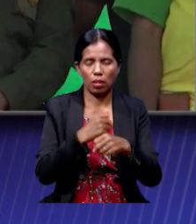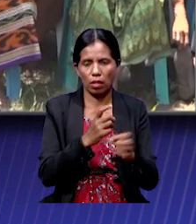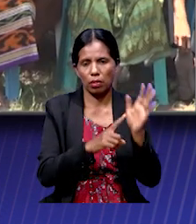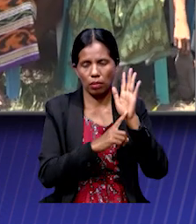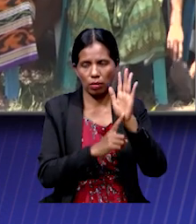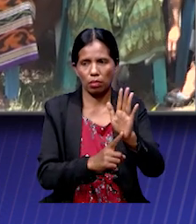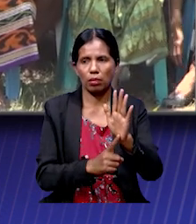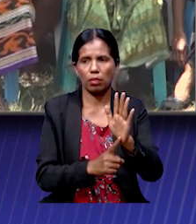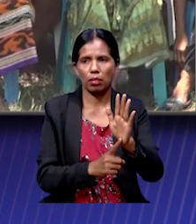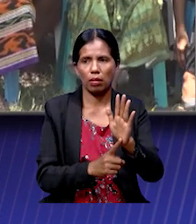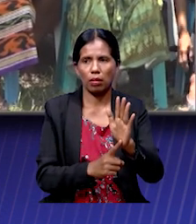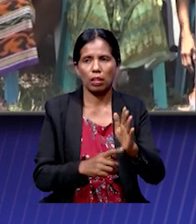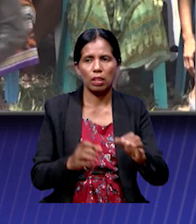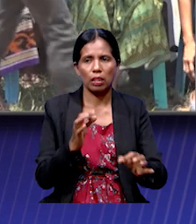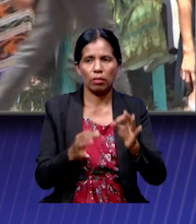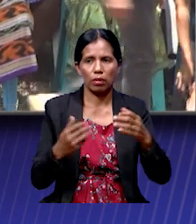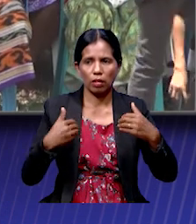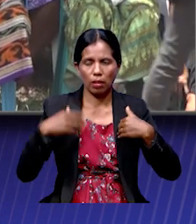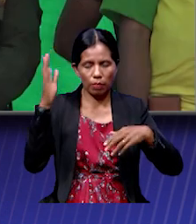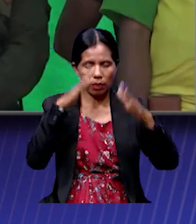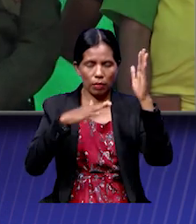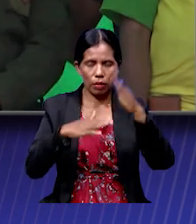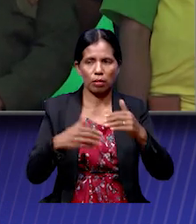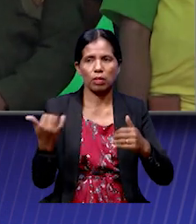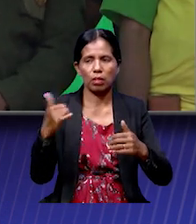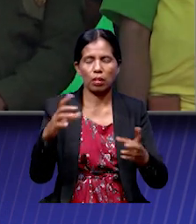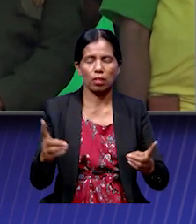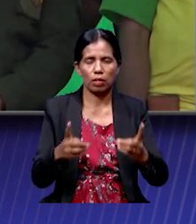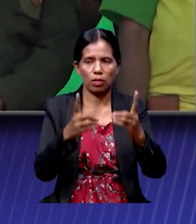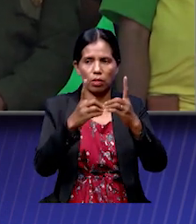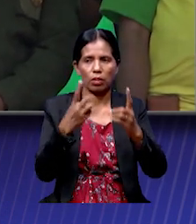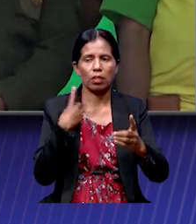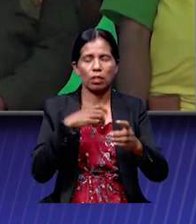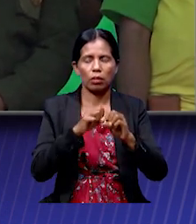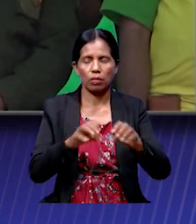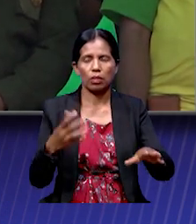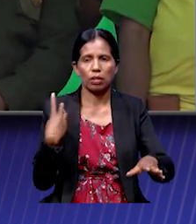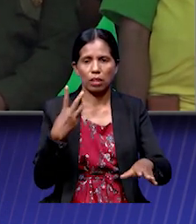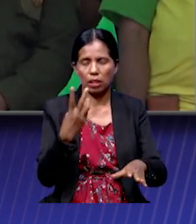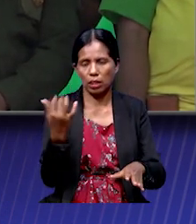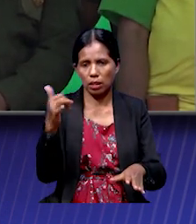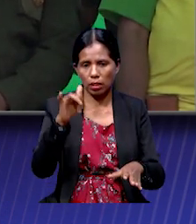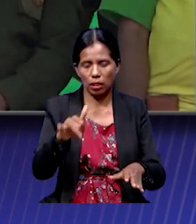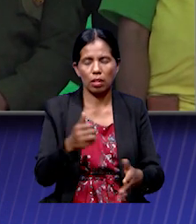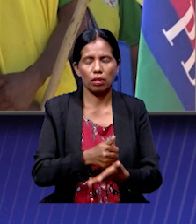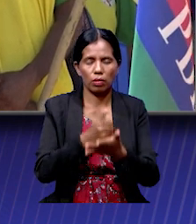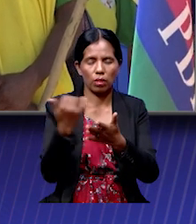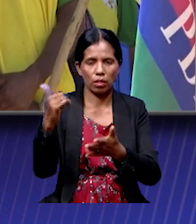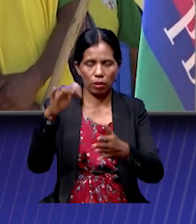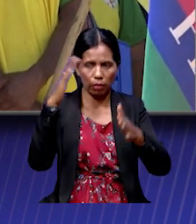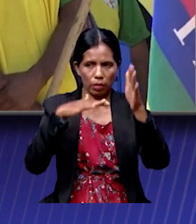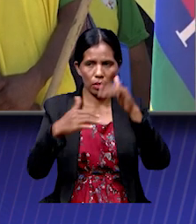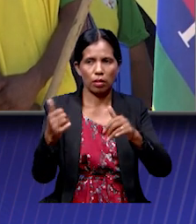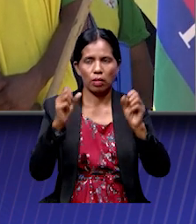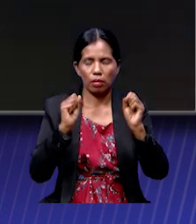mesmo que ia problema, não vem a sirem a soro, em termos institucional, então se sirem resolve, sirem problema raci, a tu não é sirem a